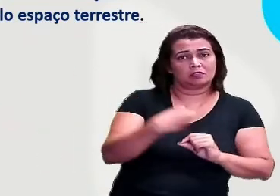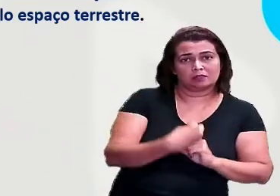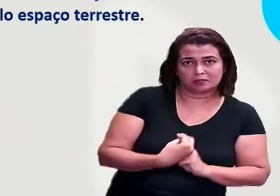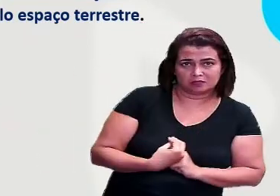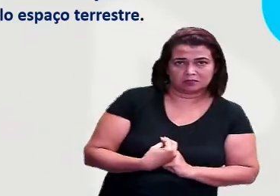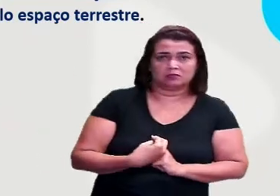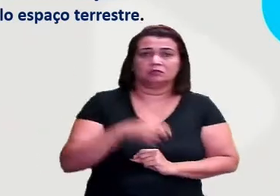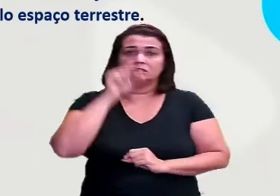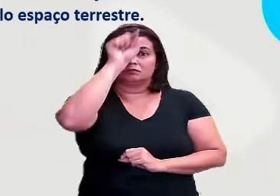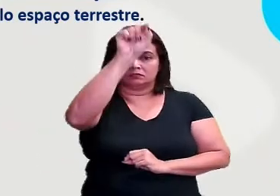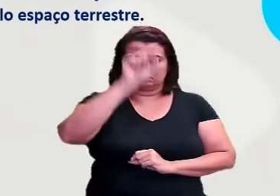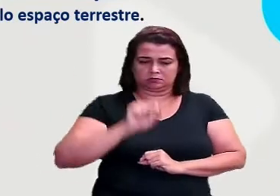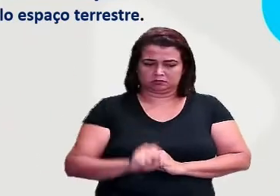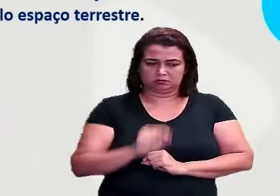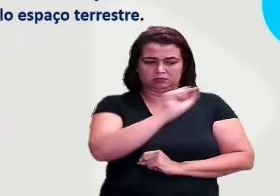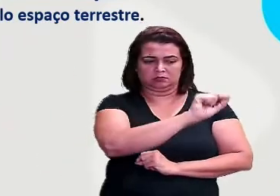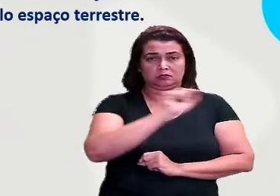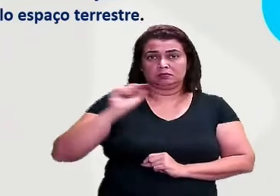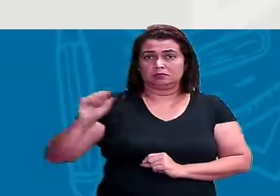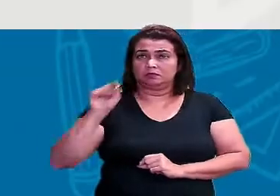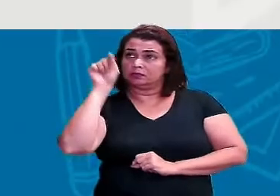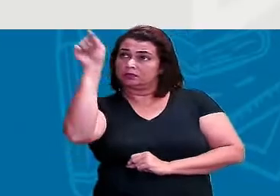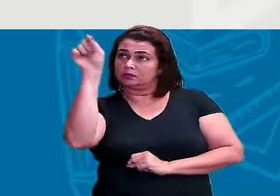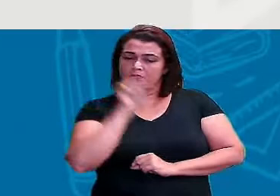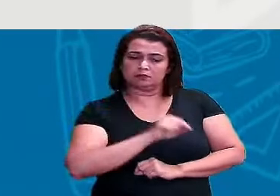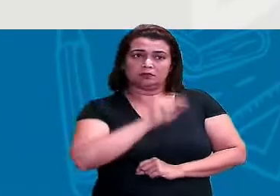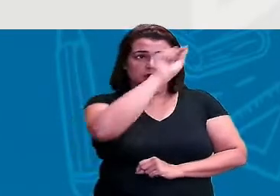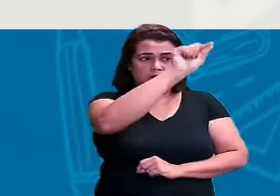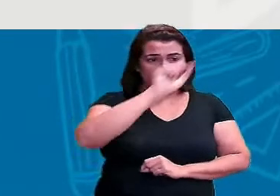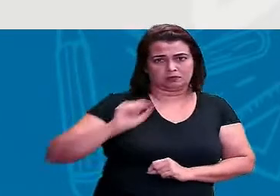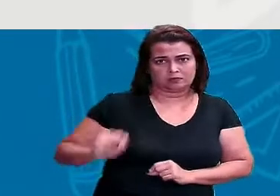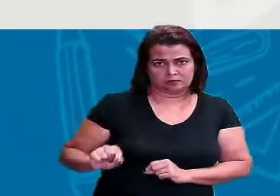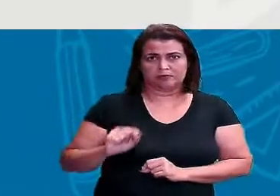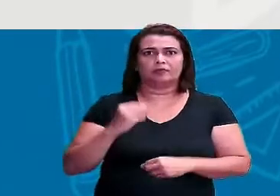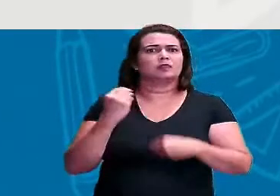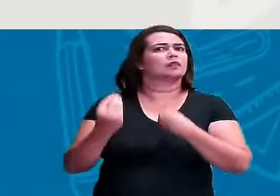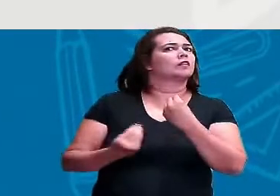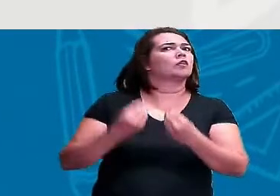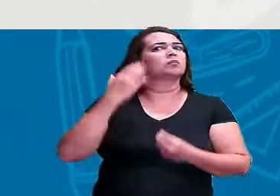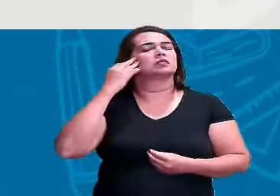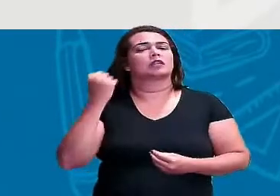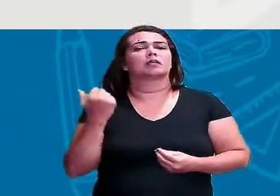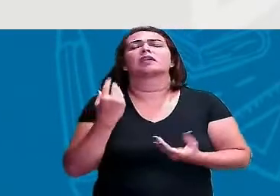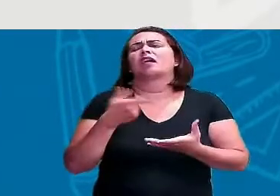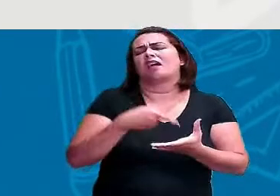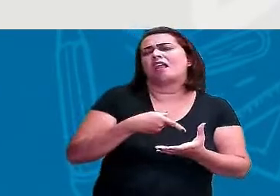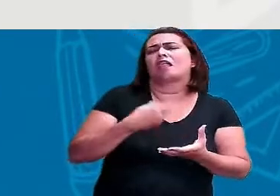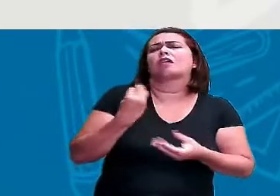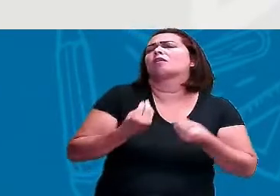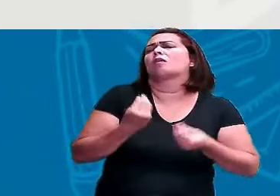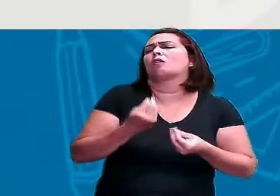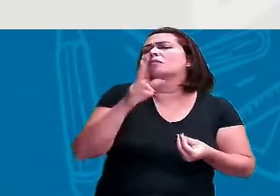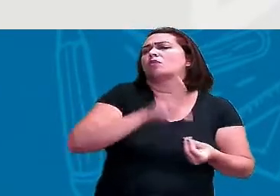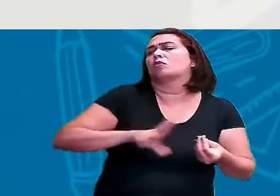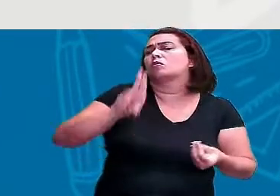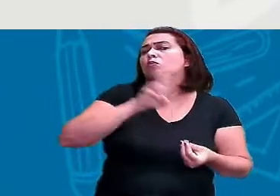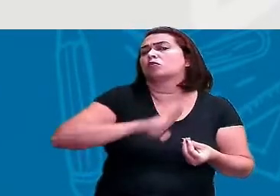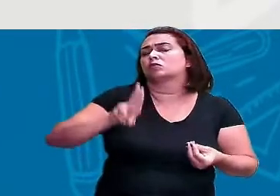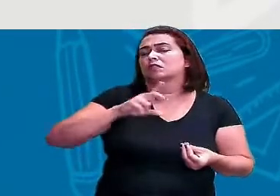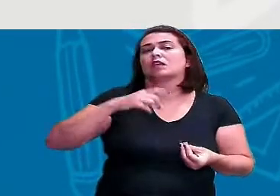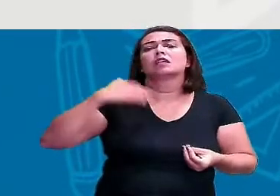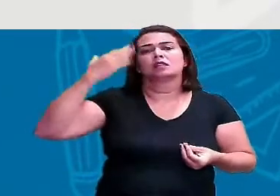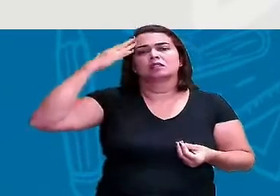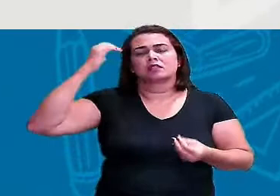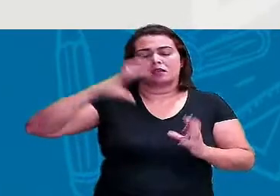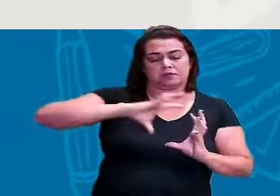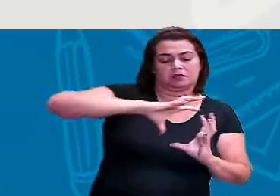colaterais, que vão indicar a direção a ser tomada. E como é que funciona a bússola? Nós sabemos que a Terra ela tem um